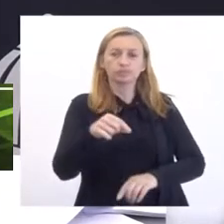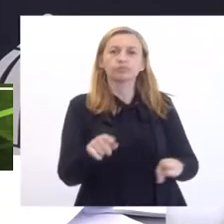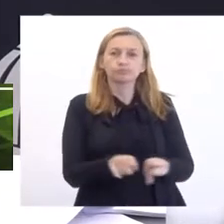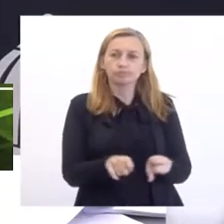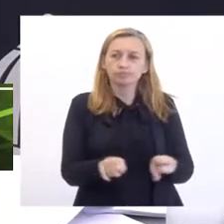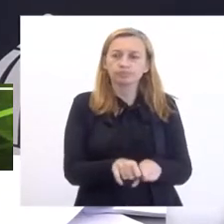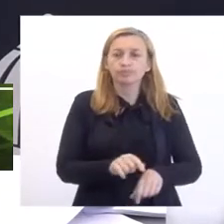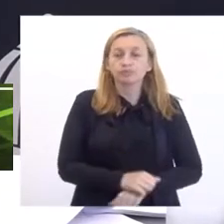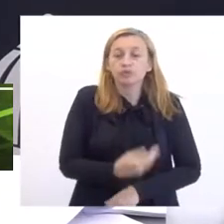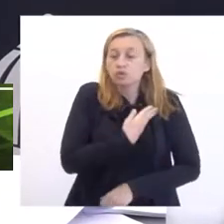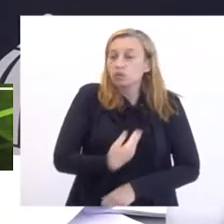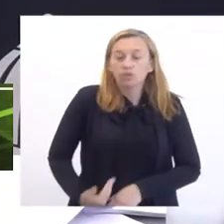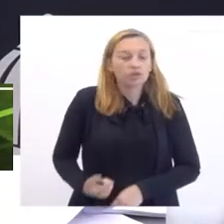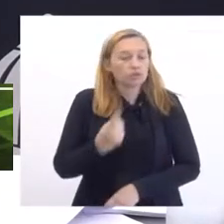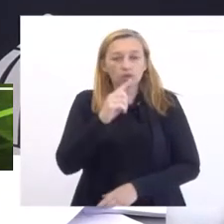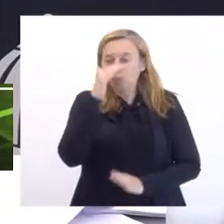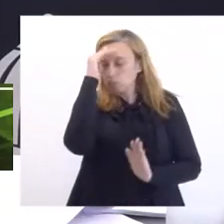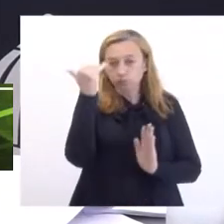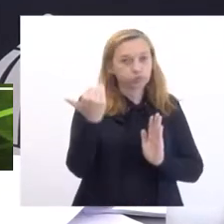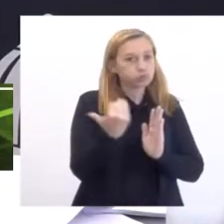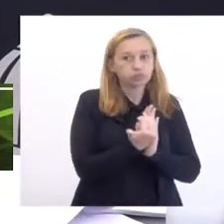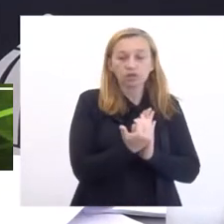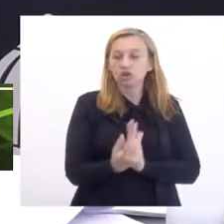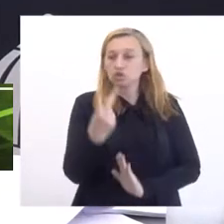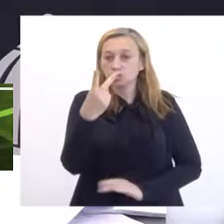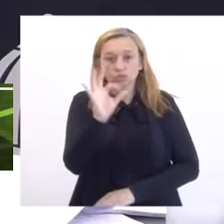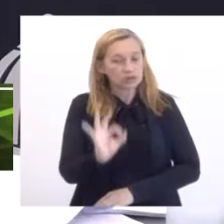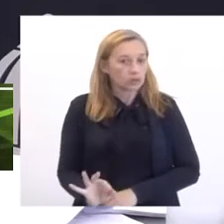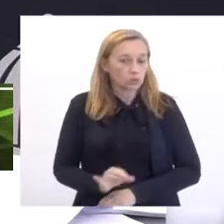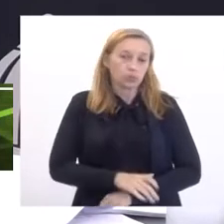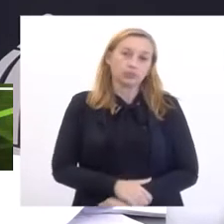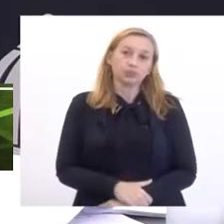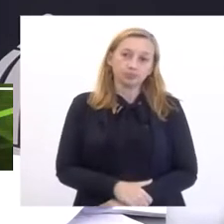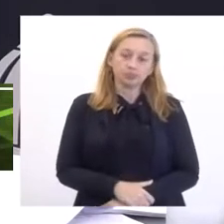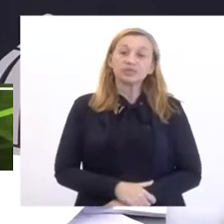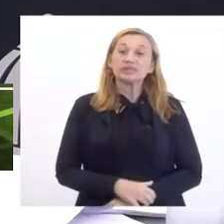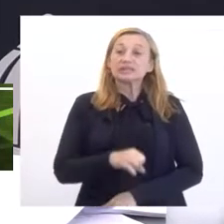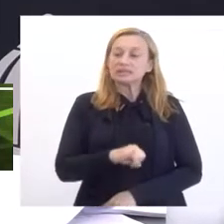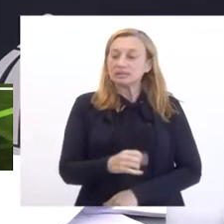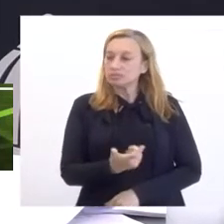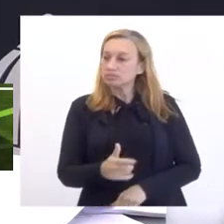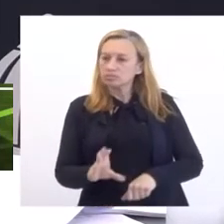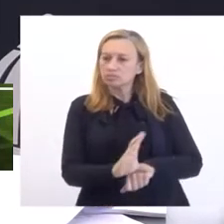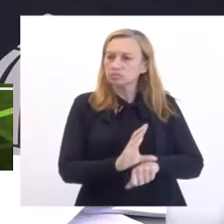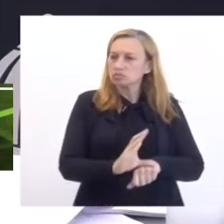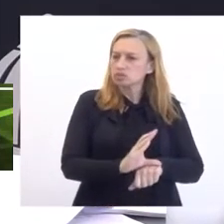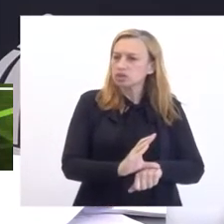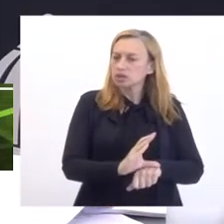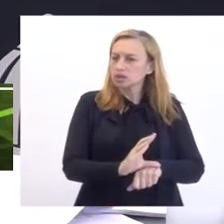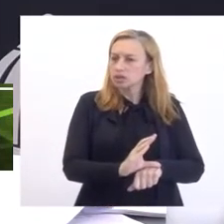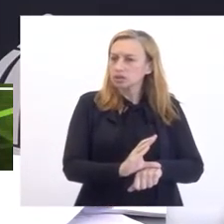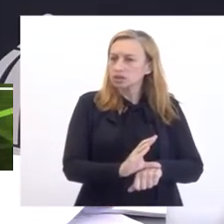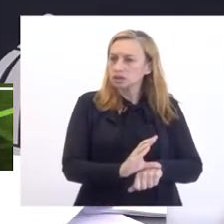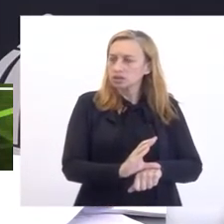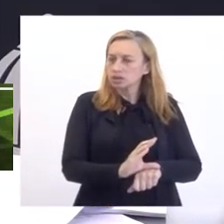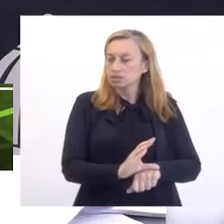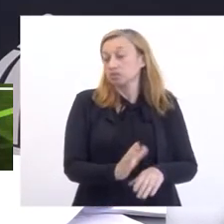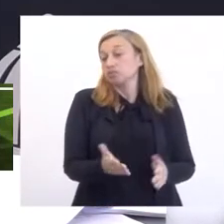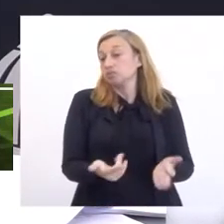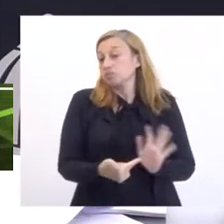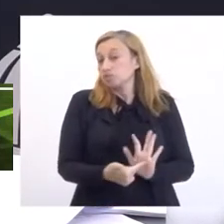E o governo não cumpriu esses 2%. Se a inconstitucionalidade foi